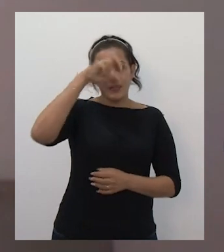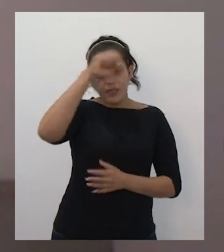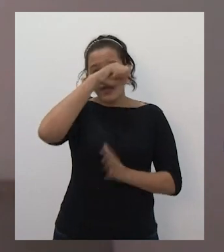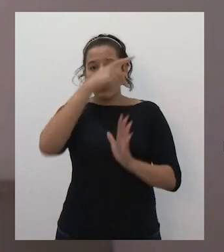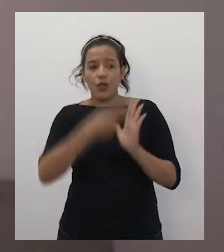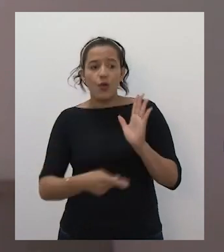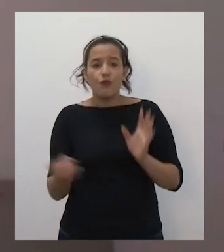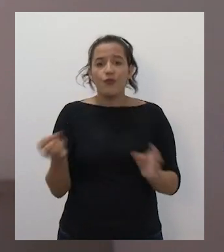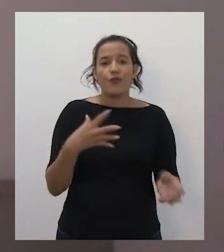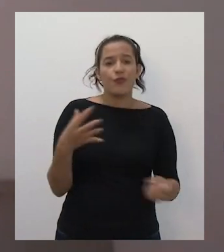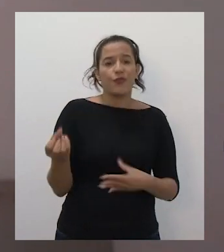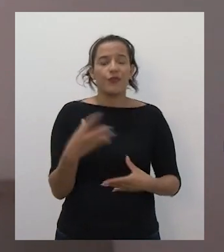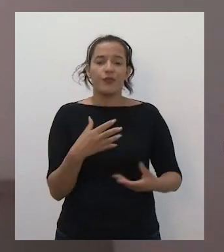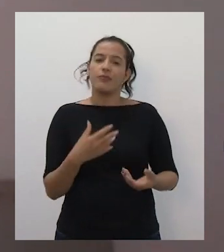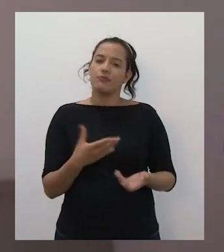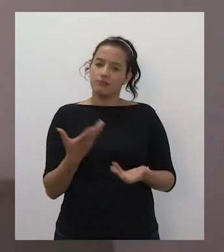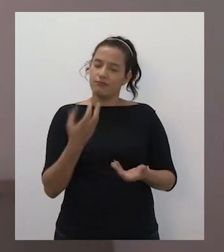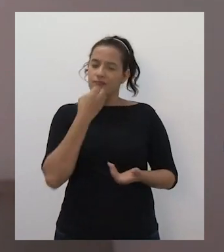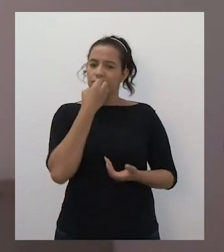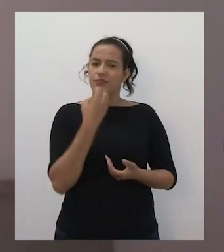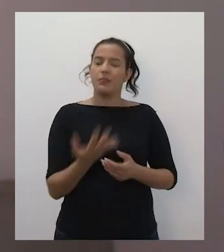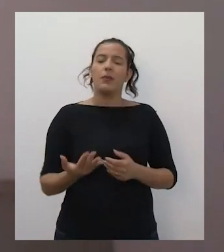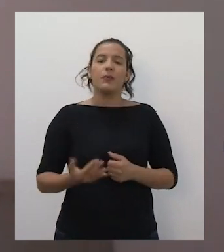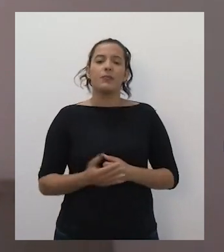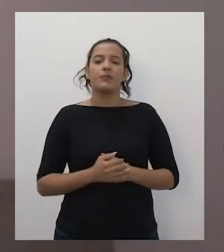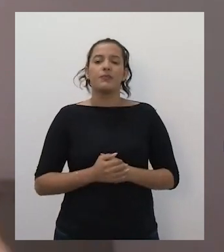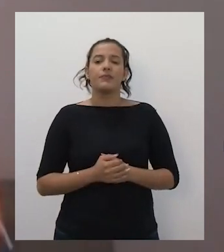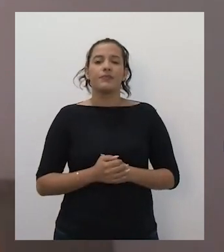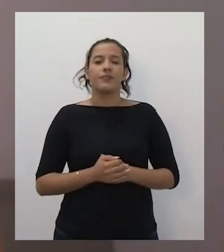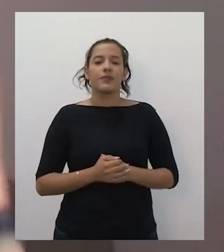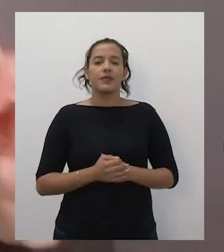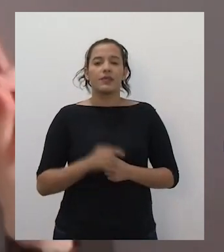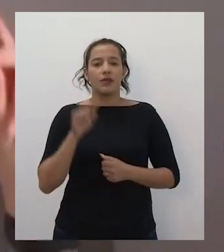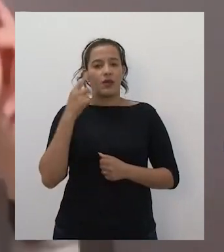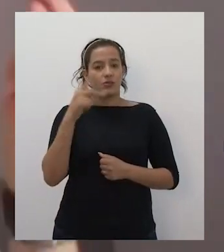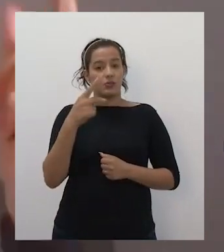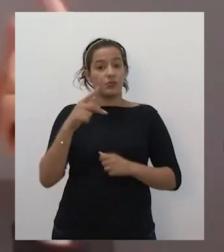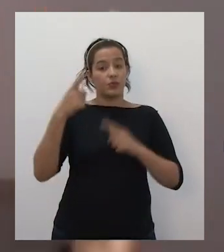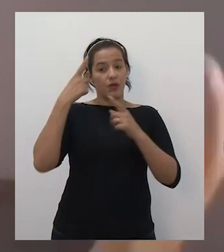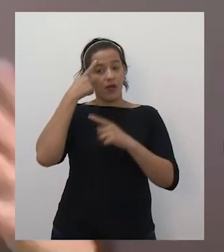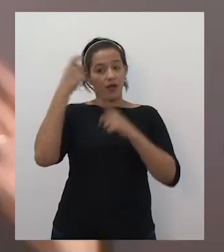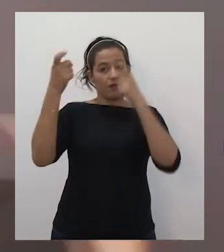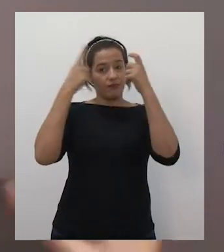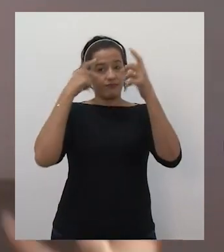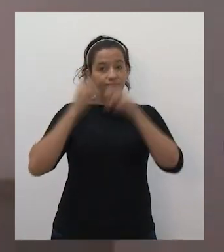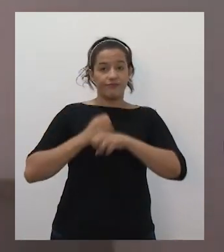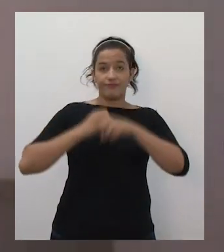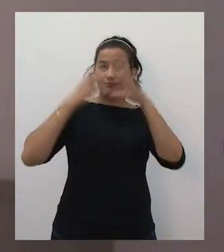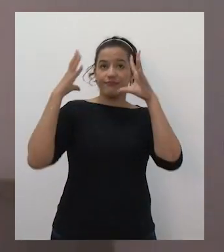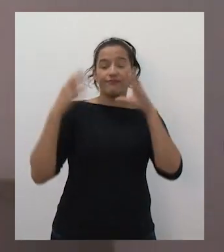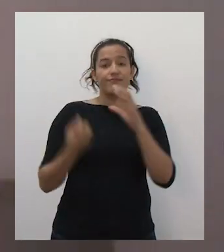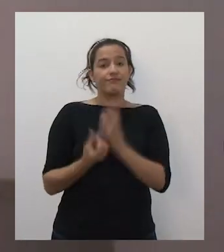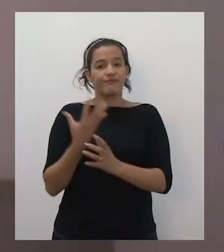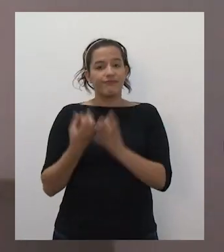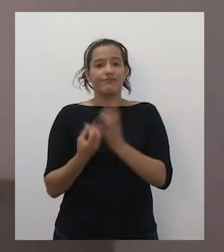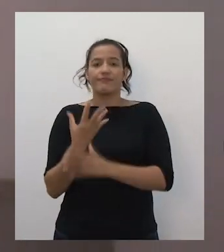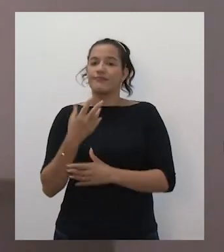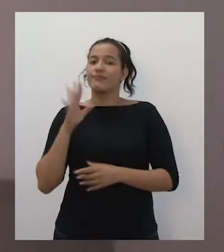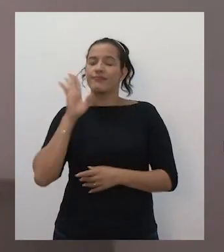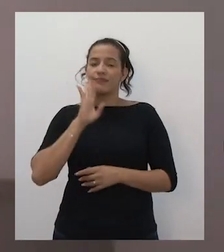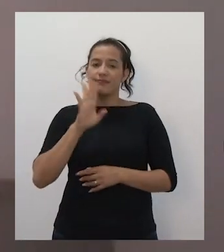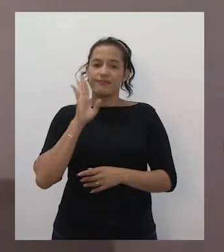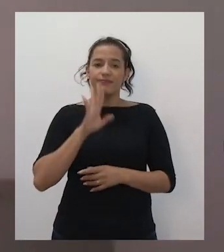para se abrir ao novo. Então, eu imagino que a sua imaginação criativa é